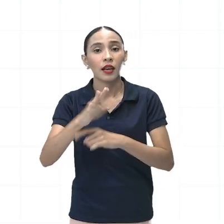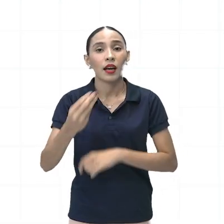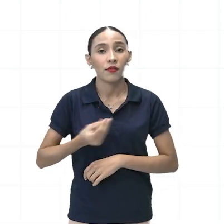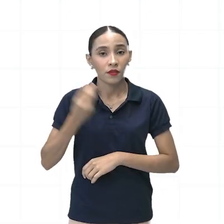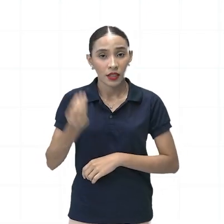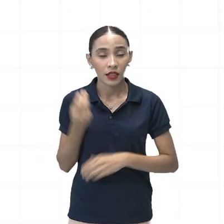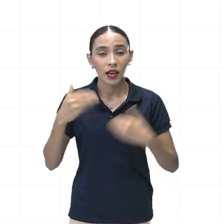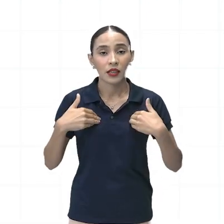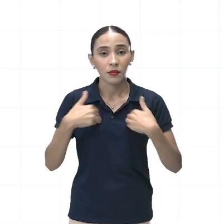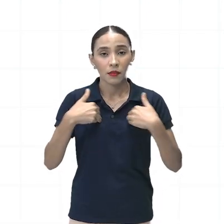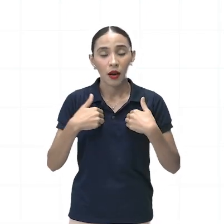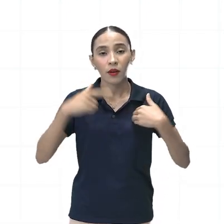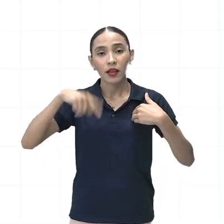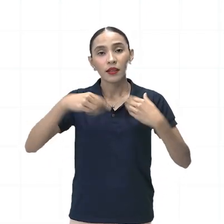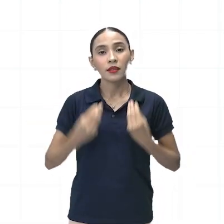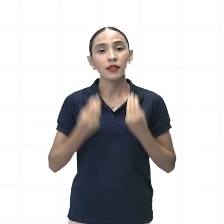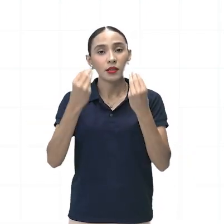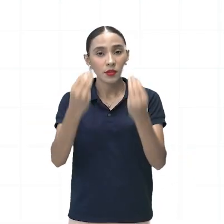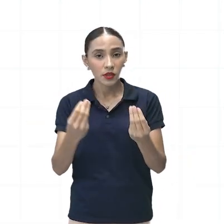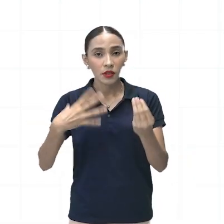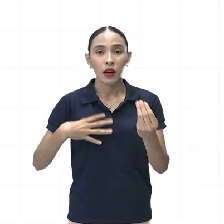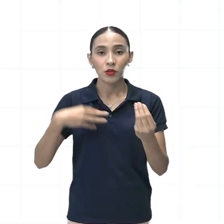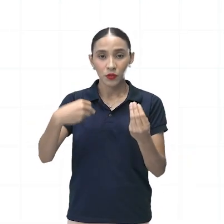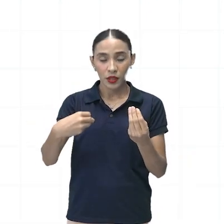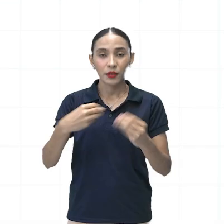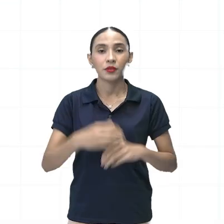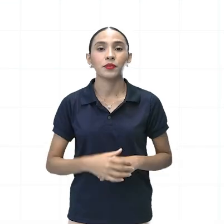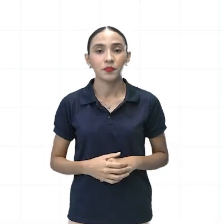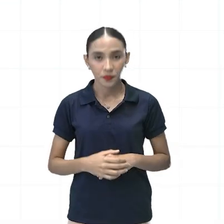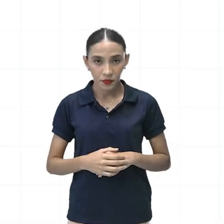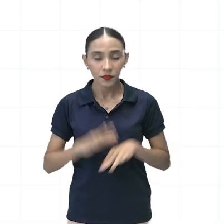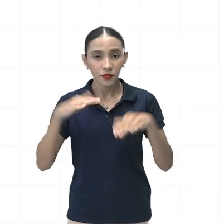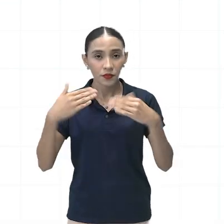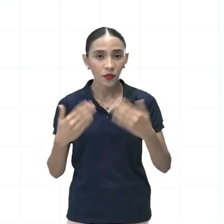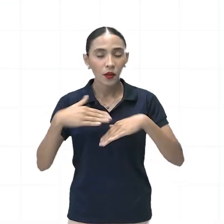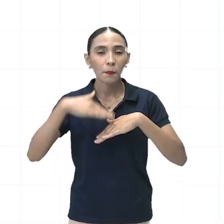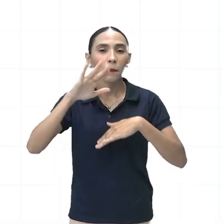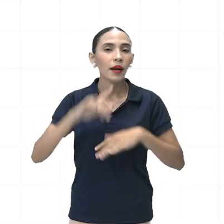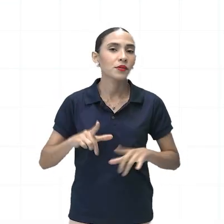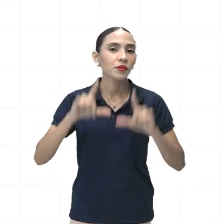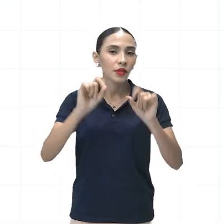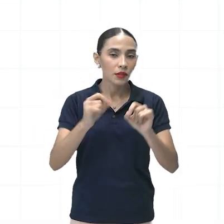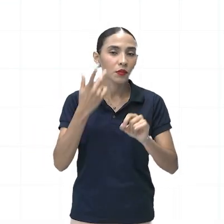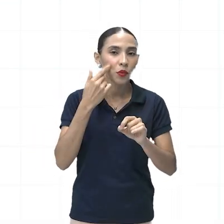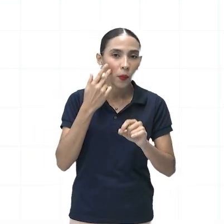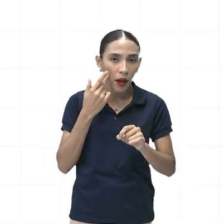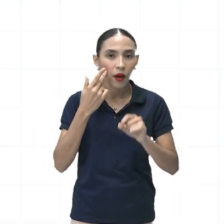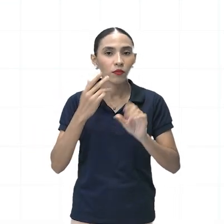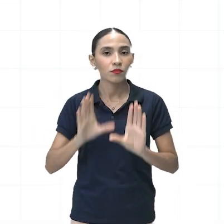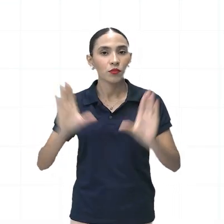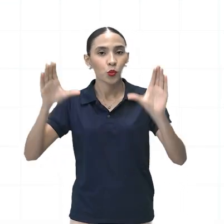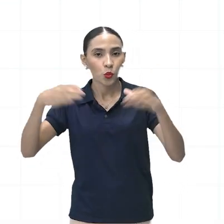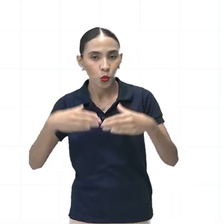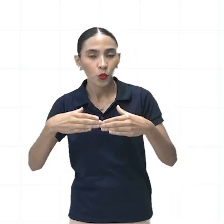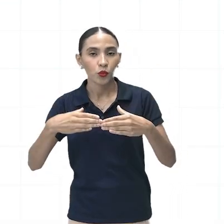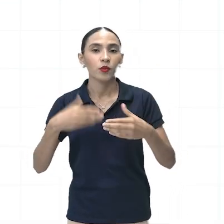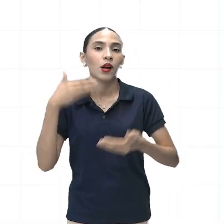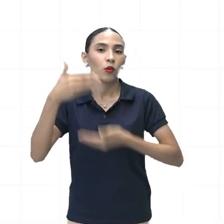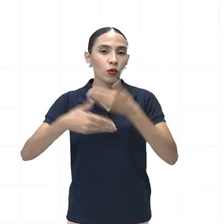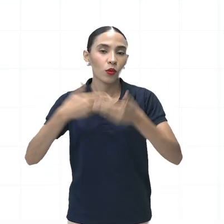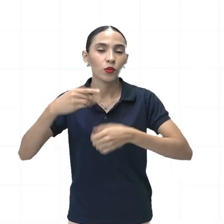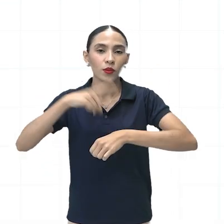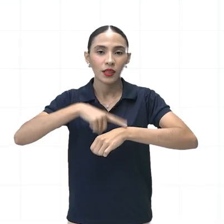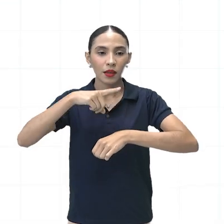sobrevivência, elas são transmitidas aos seus descendentes, tornando-se mais comum dentro daquela população ao longo